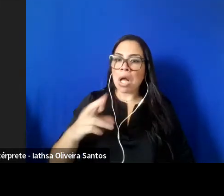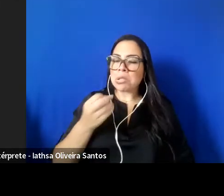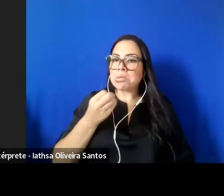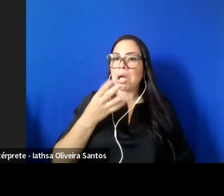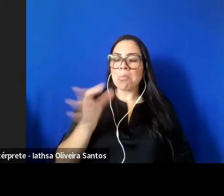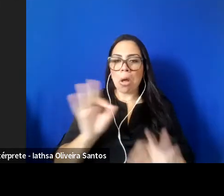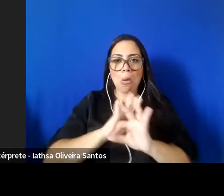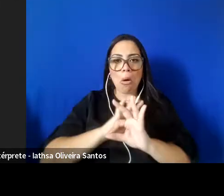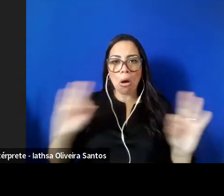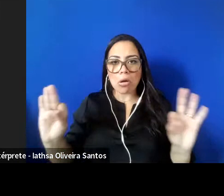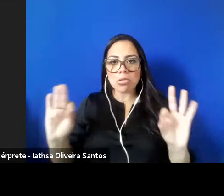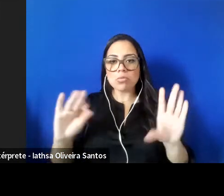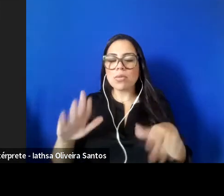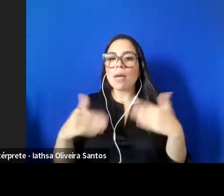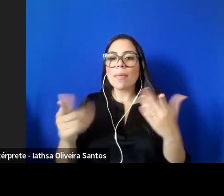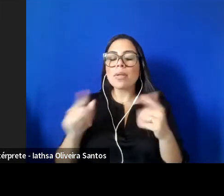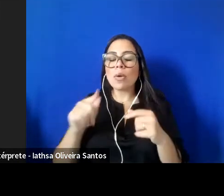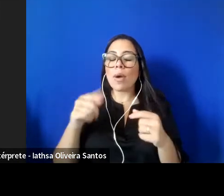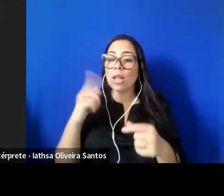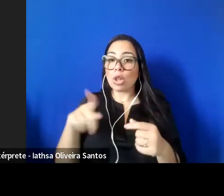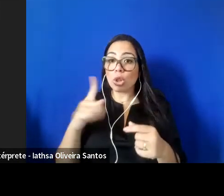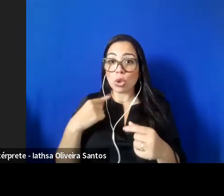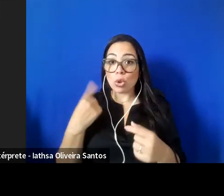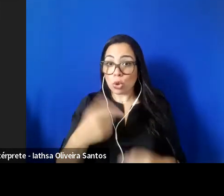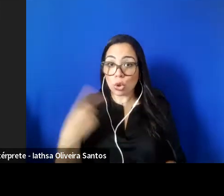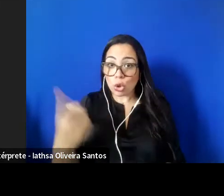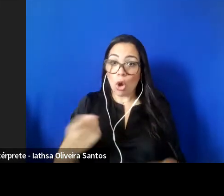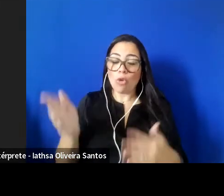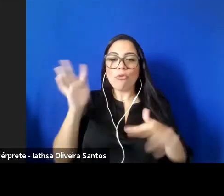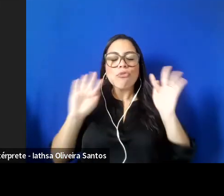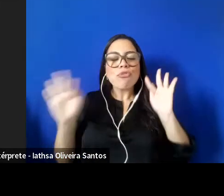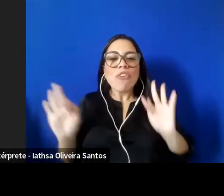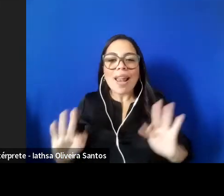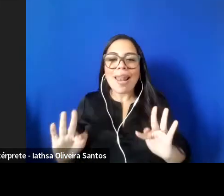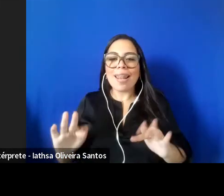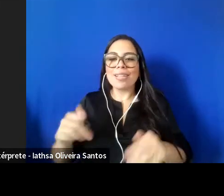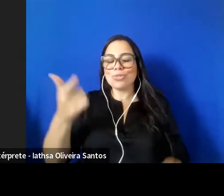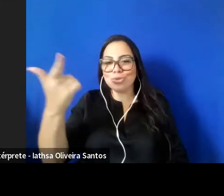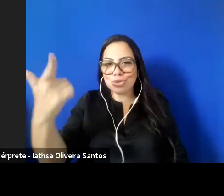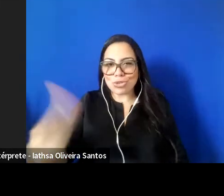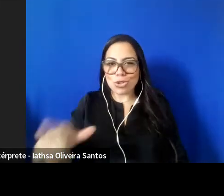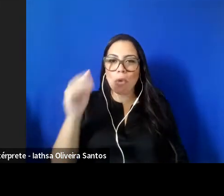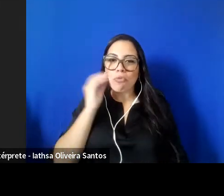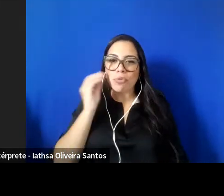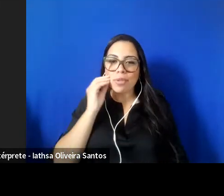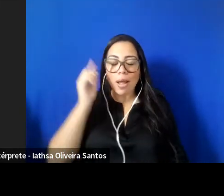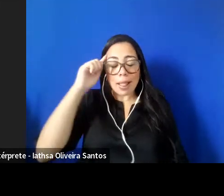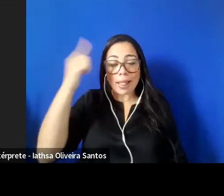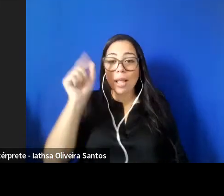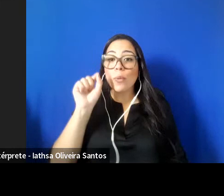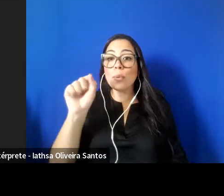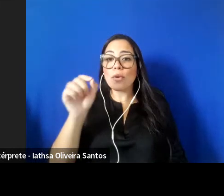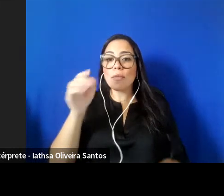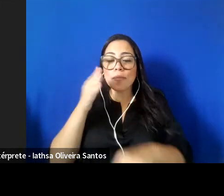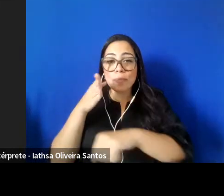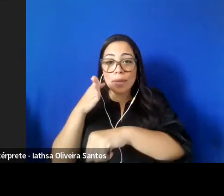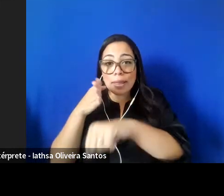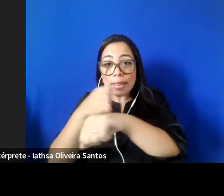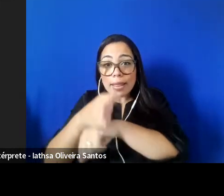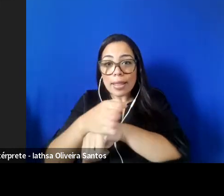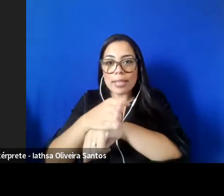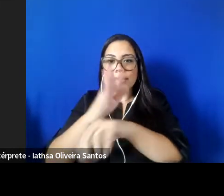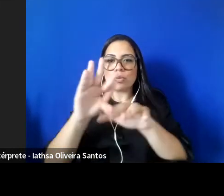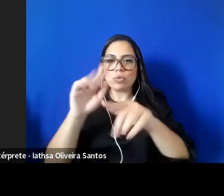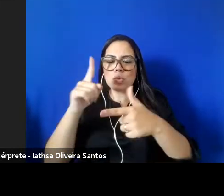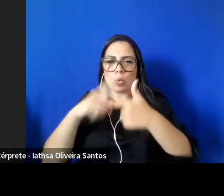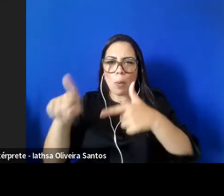gente tá entusiasmado para poder replicar isso. Então, a ideia é que a porta de entrada de todas as questões familiares que